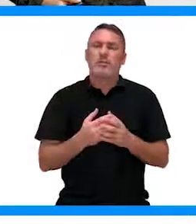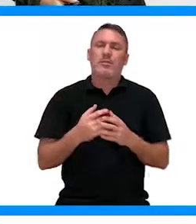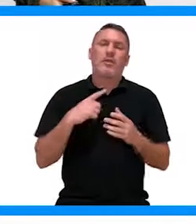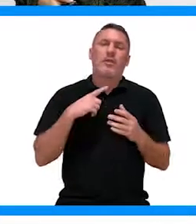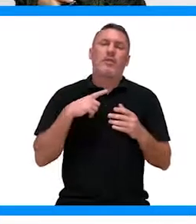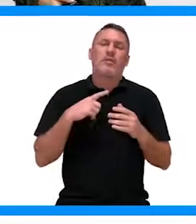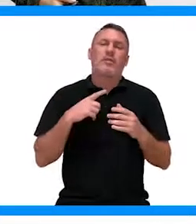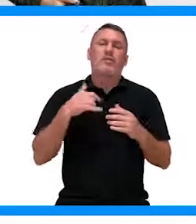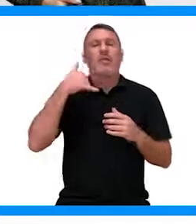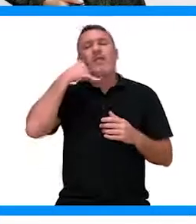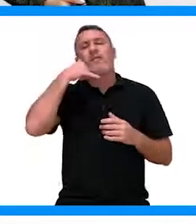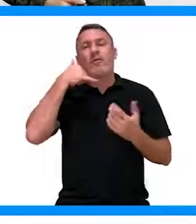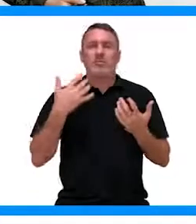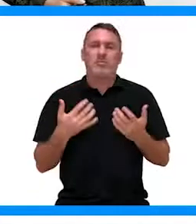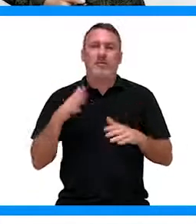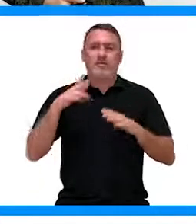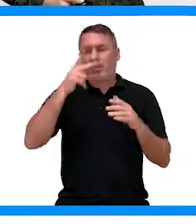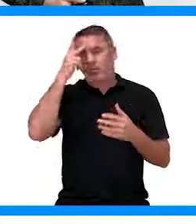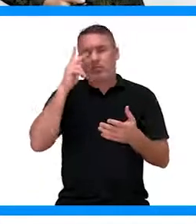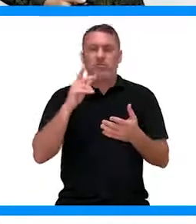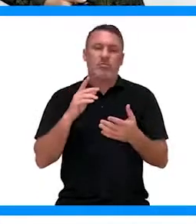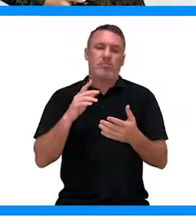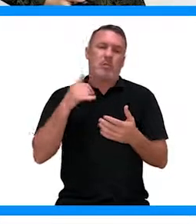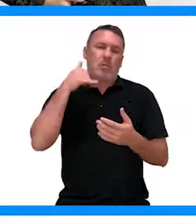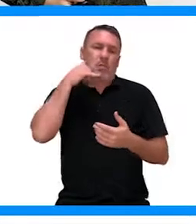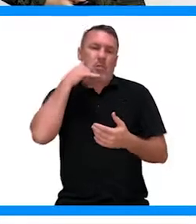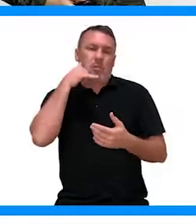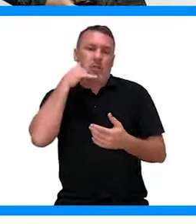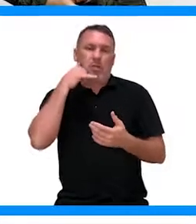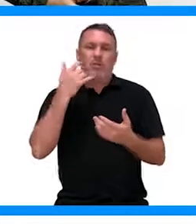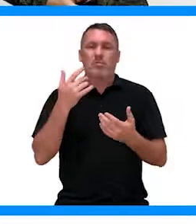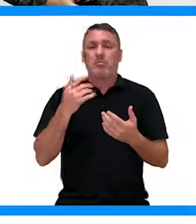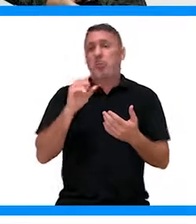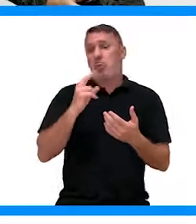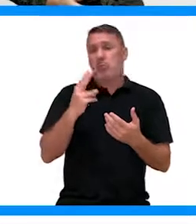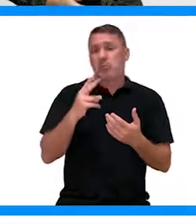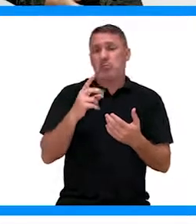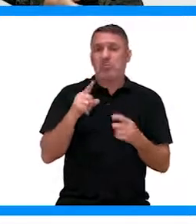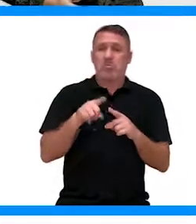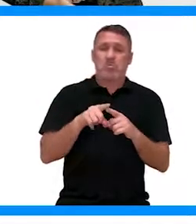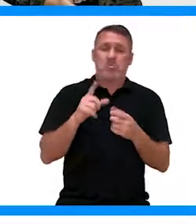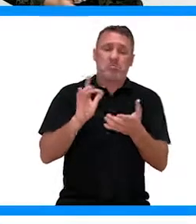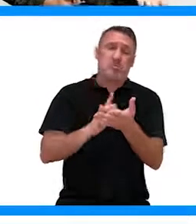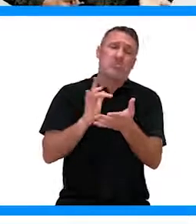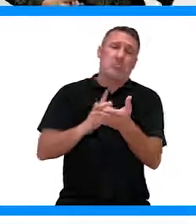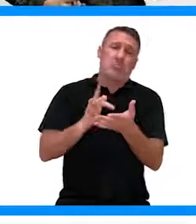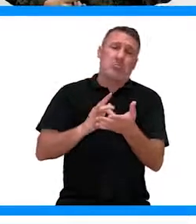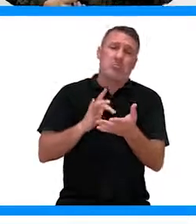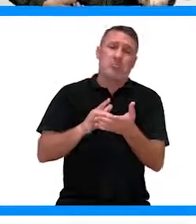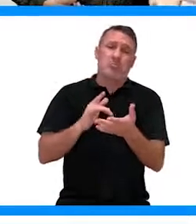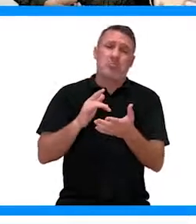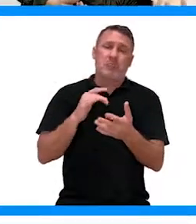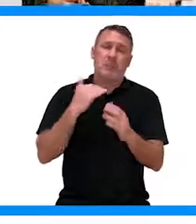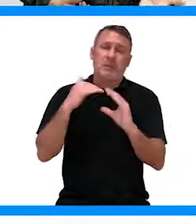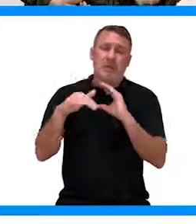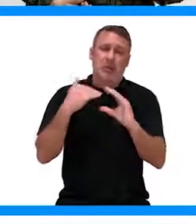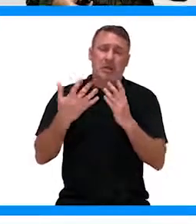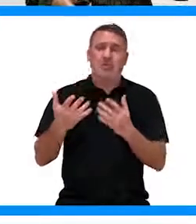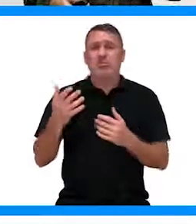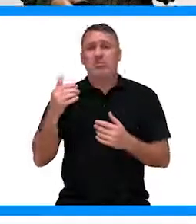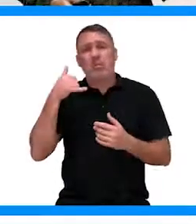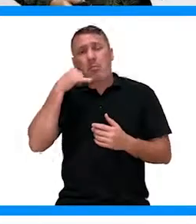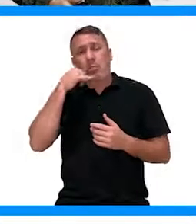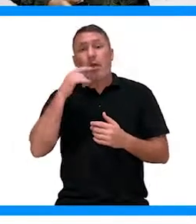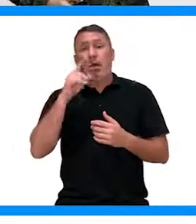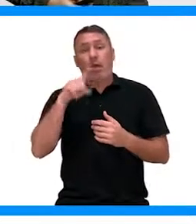exemplo, numa conversa telefônica, em que eu estou trocando ali informações por ligação ou por aplicativo. Ali